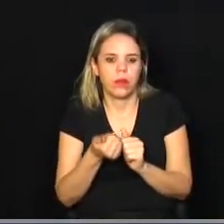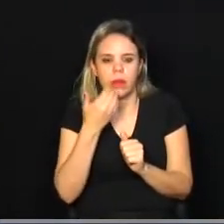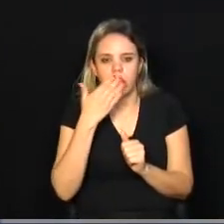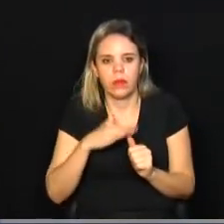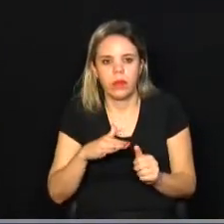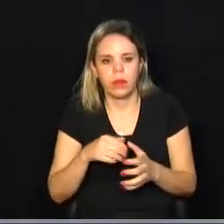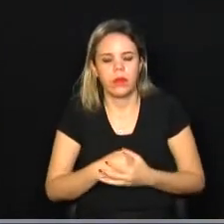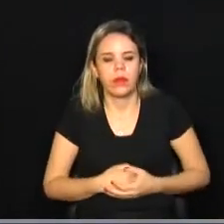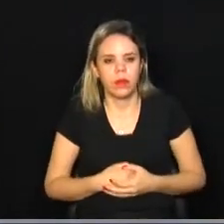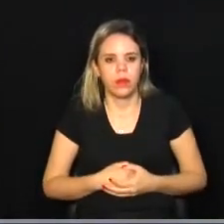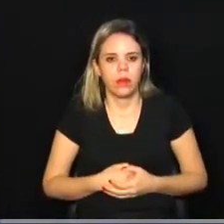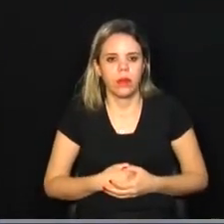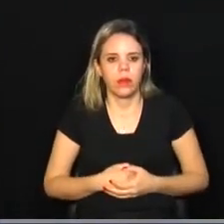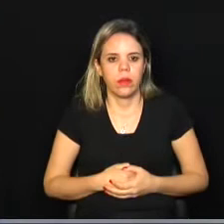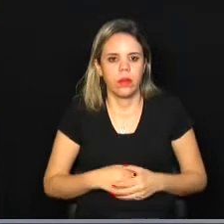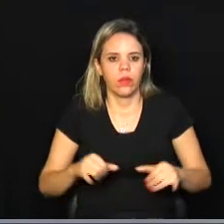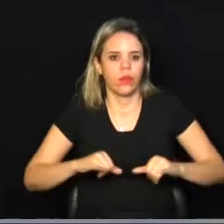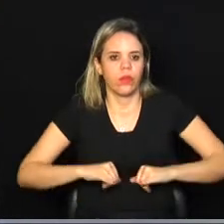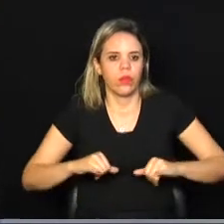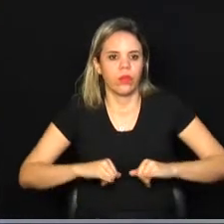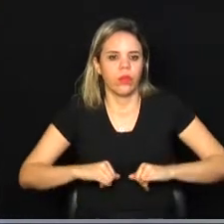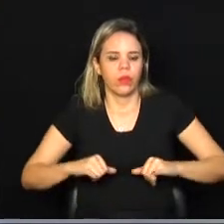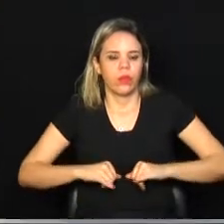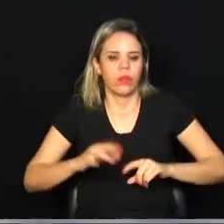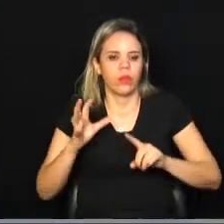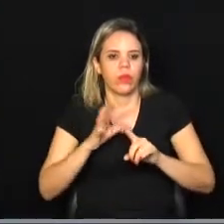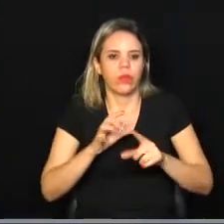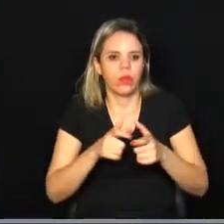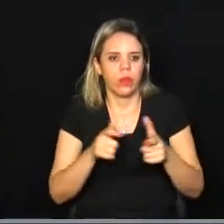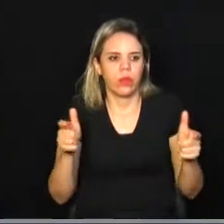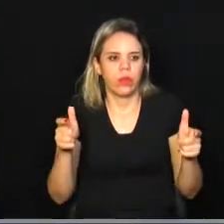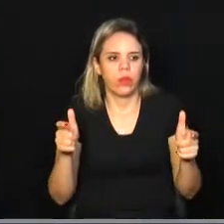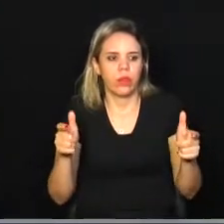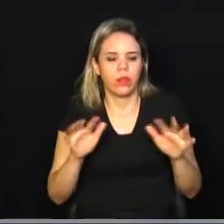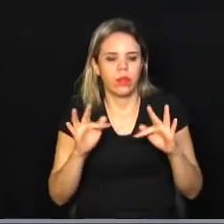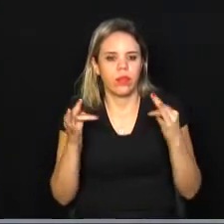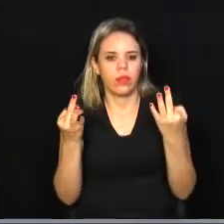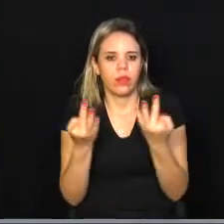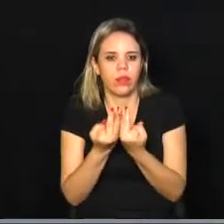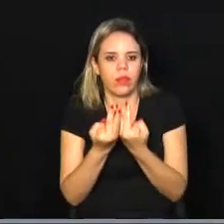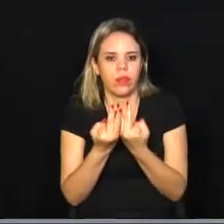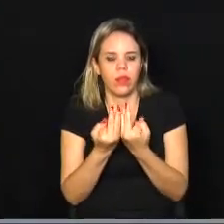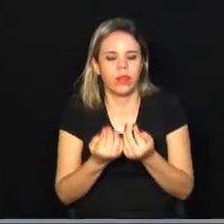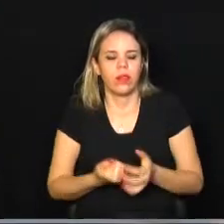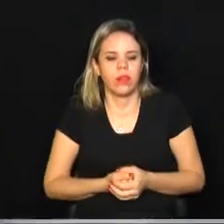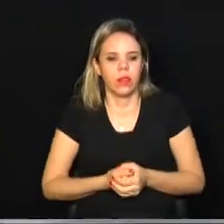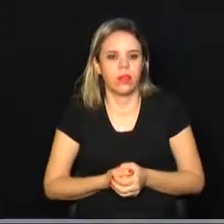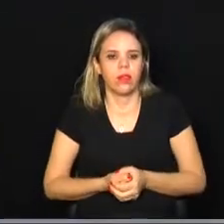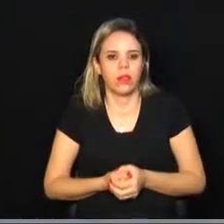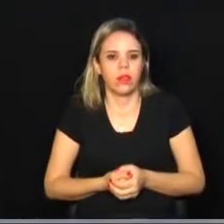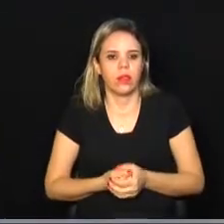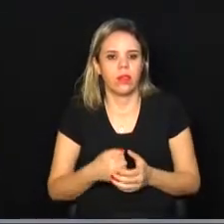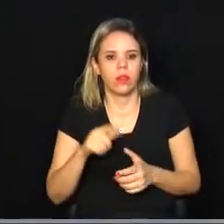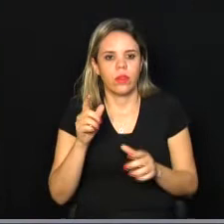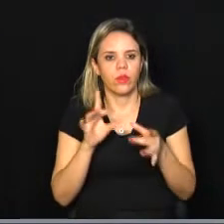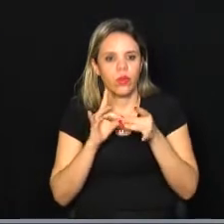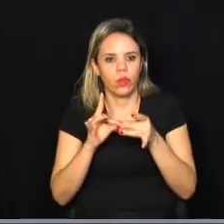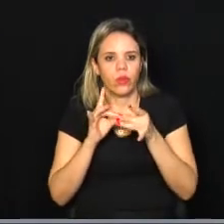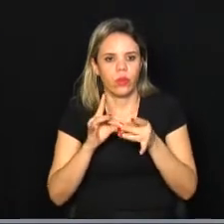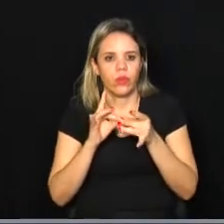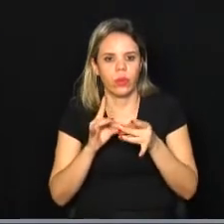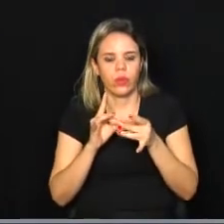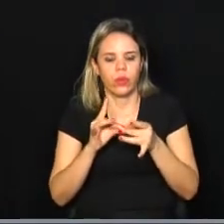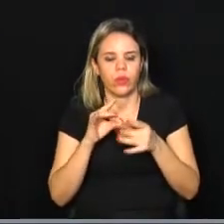infanto-juvenil, e ele sofrer uma influência enorme pelos pais. Então, quanto mais junto